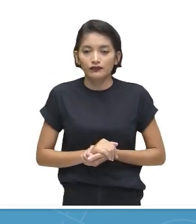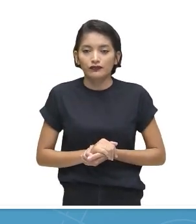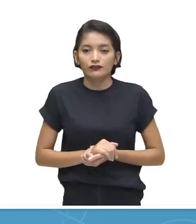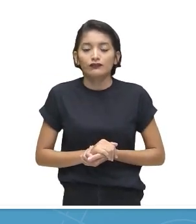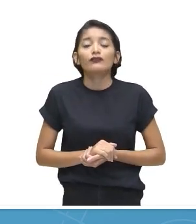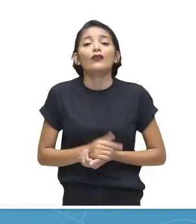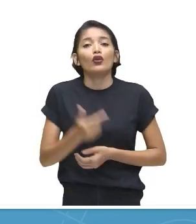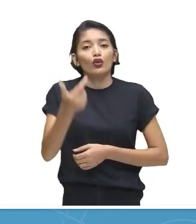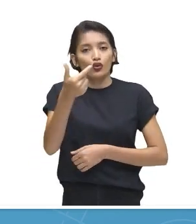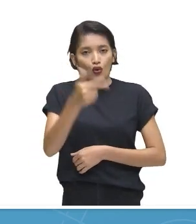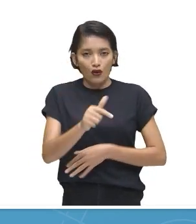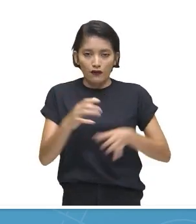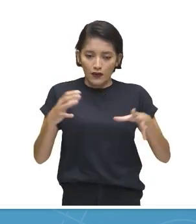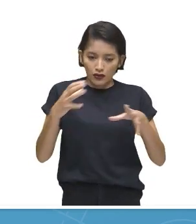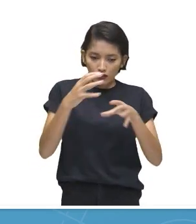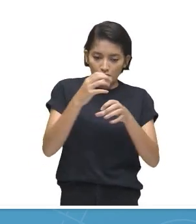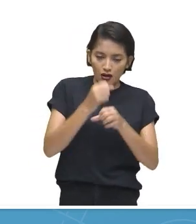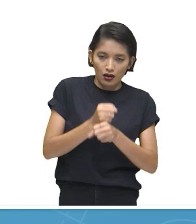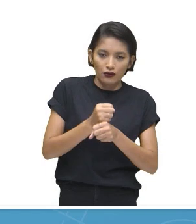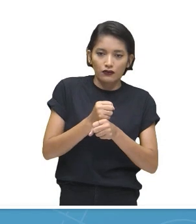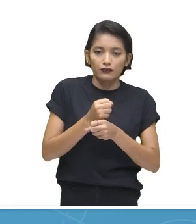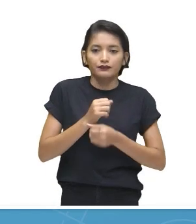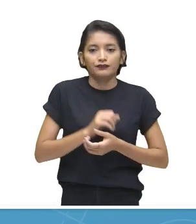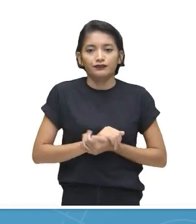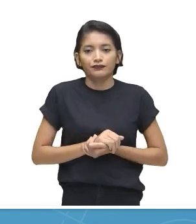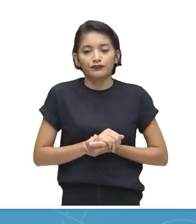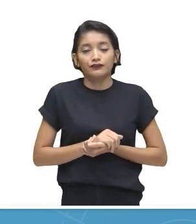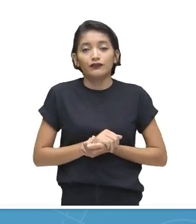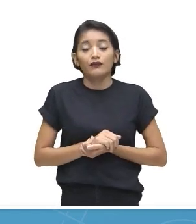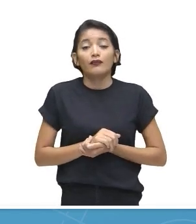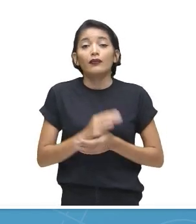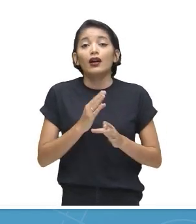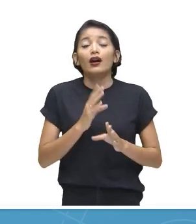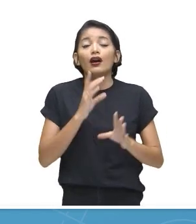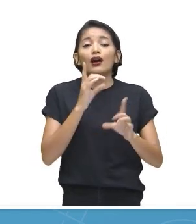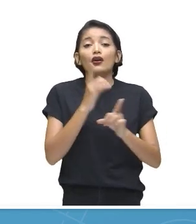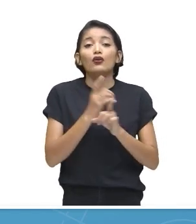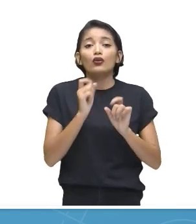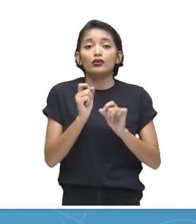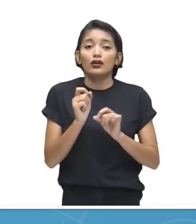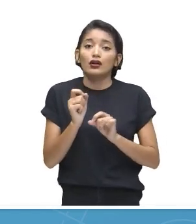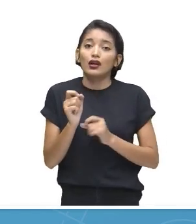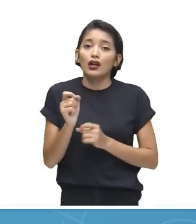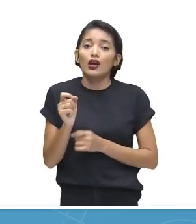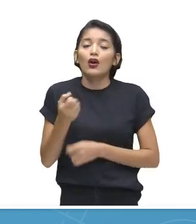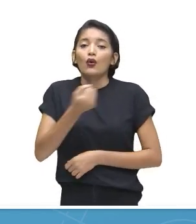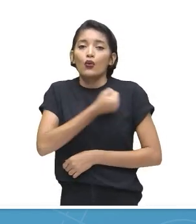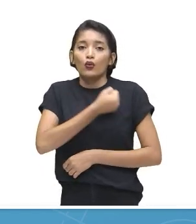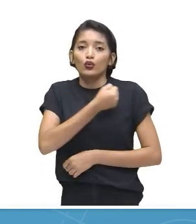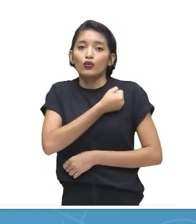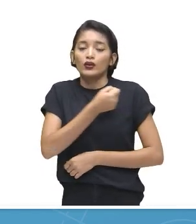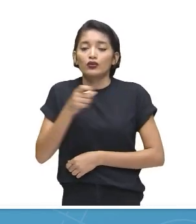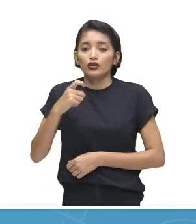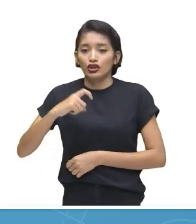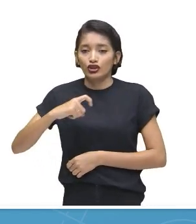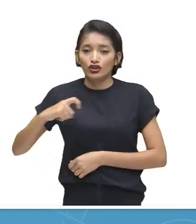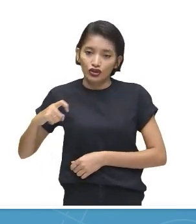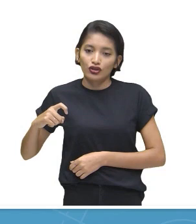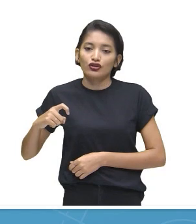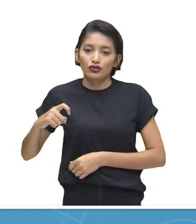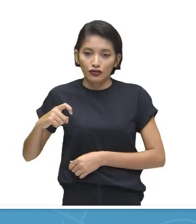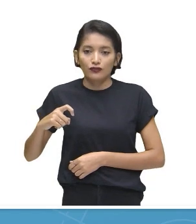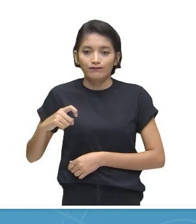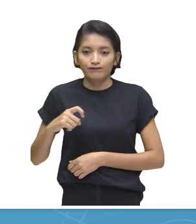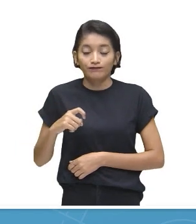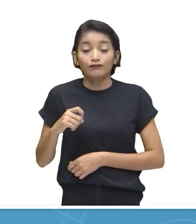faz novamente lá aquele seu cálculo, né? Para encontrar o valor de quem? De x, né? Que é o quanto você quer saber de quantas gramas